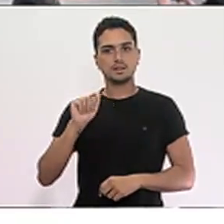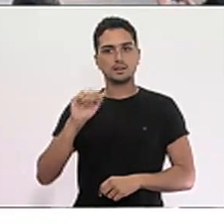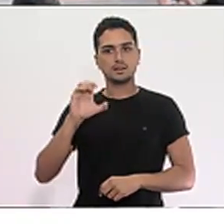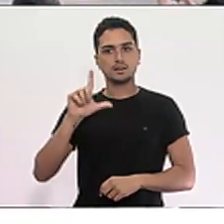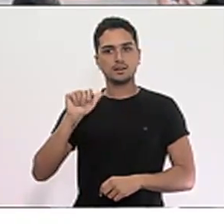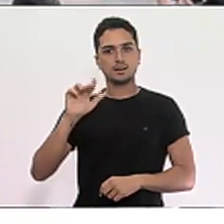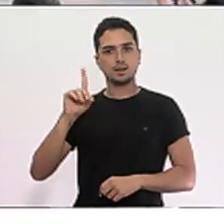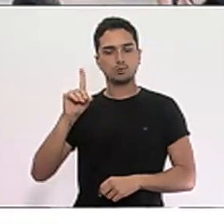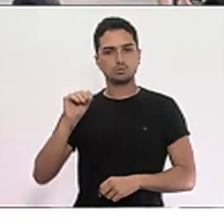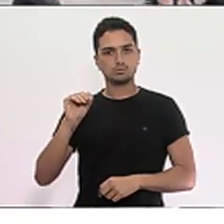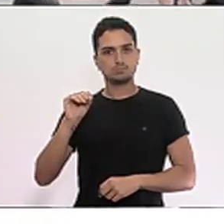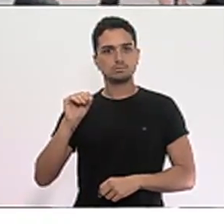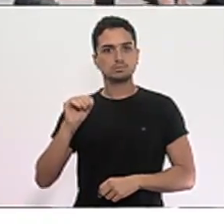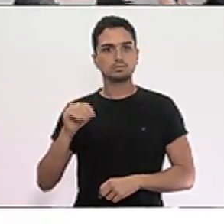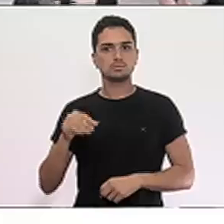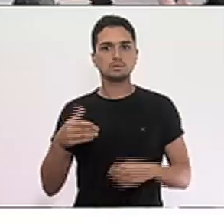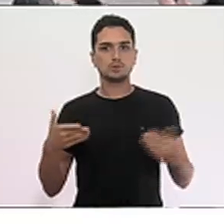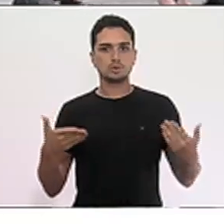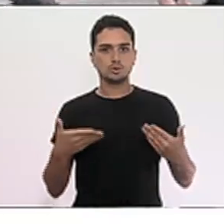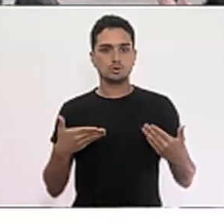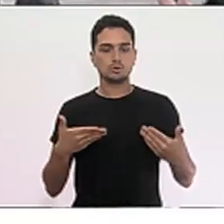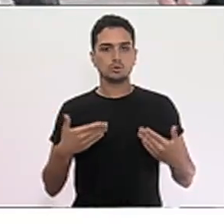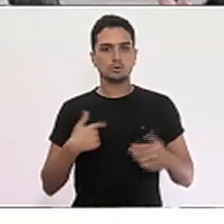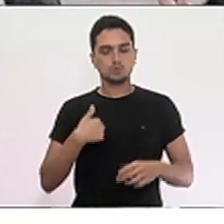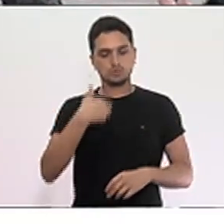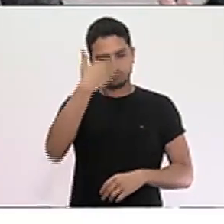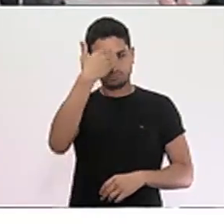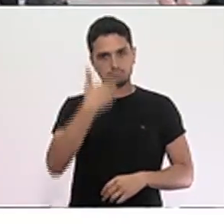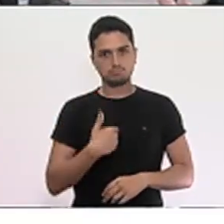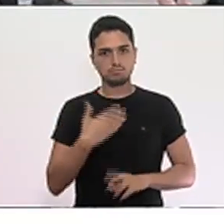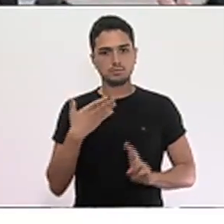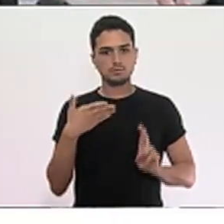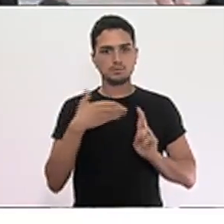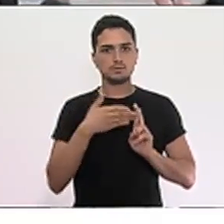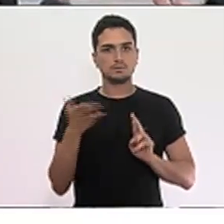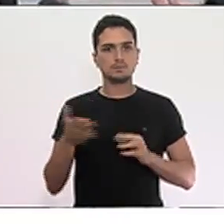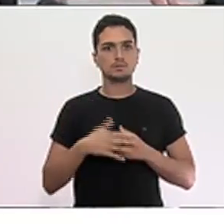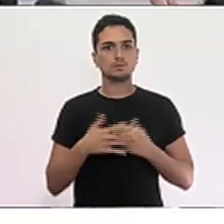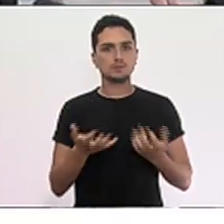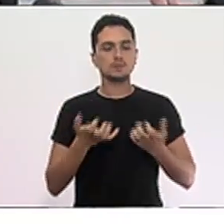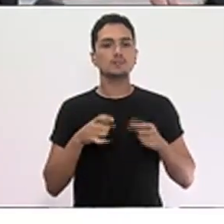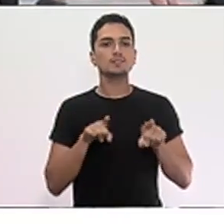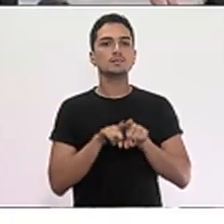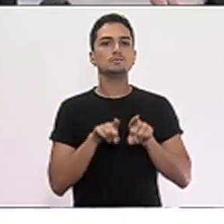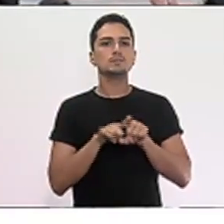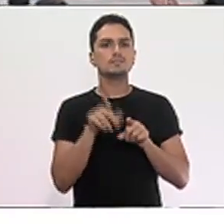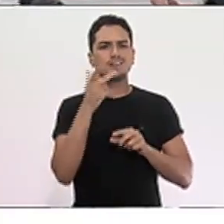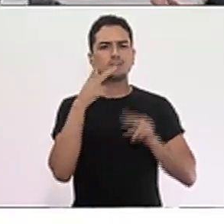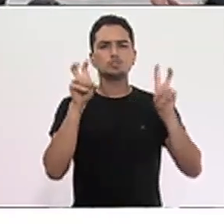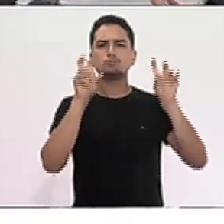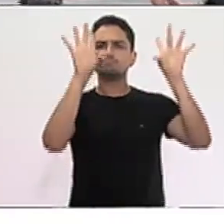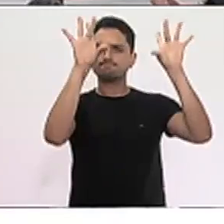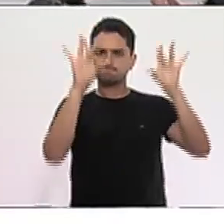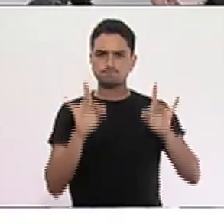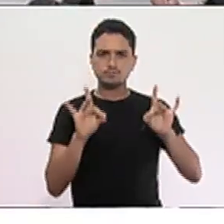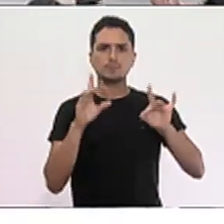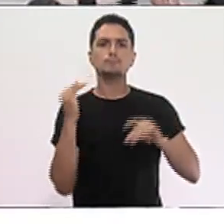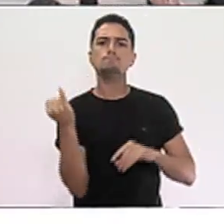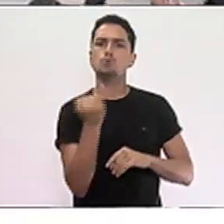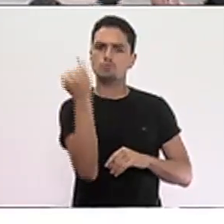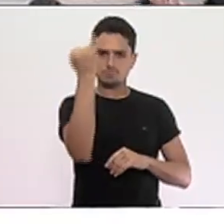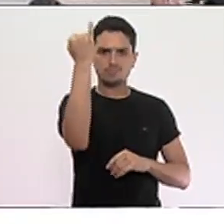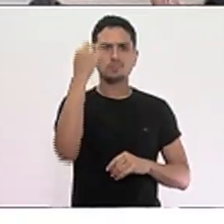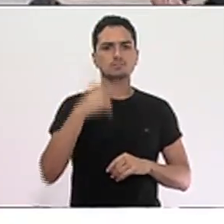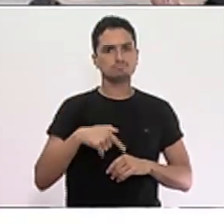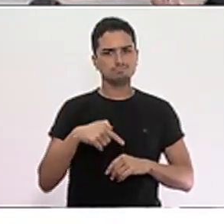Dutra. Estou aqui hoje representando ele. Queria enfatizar a importância desse evento, a importância